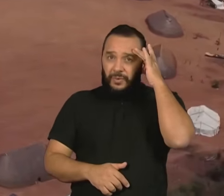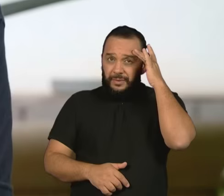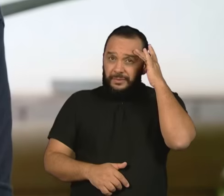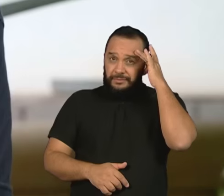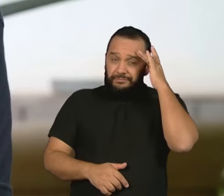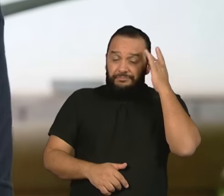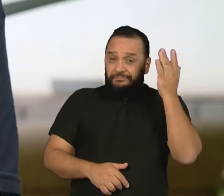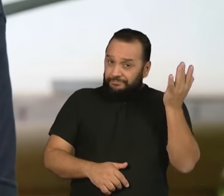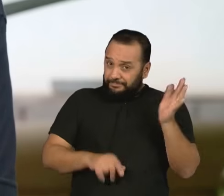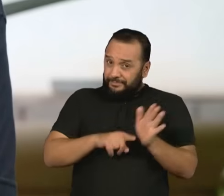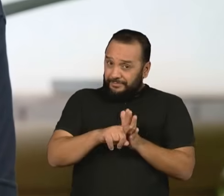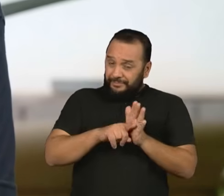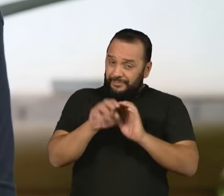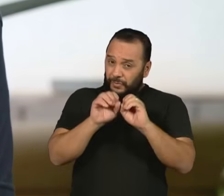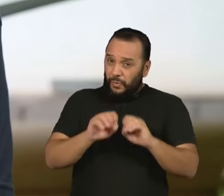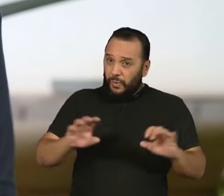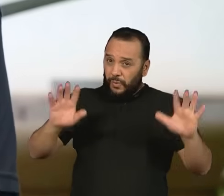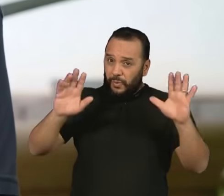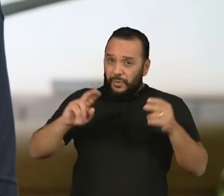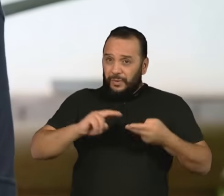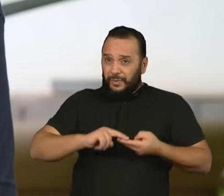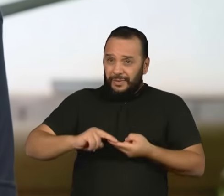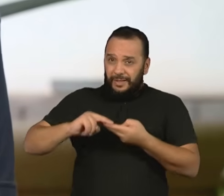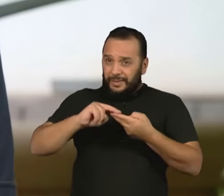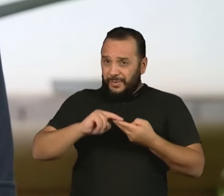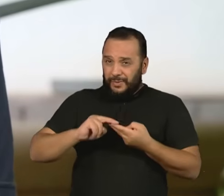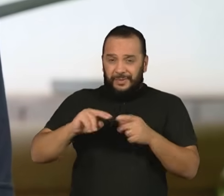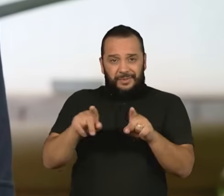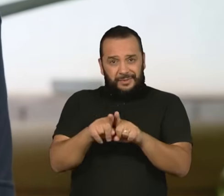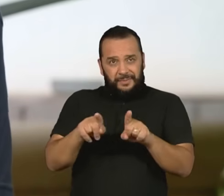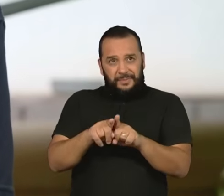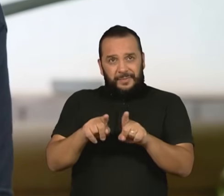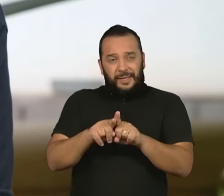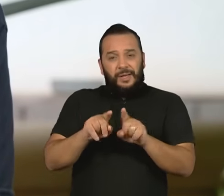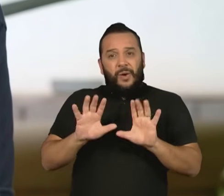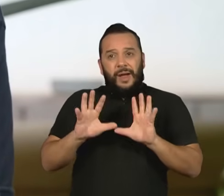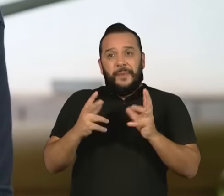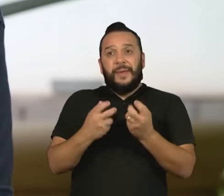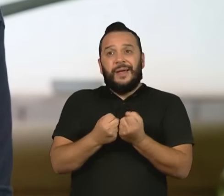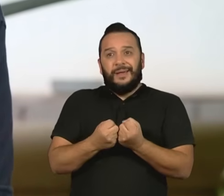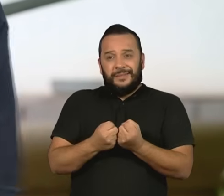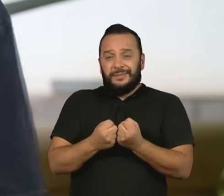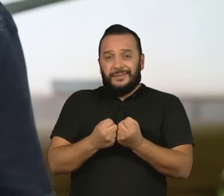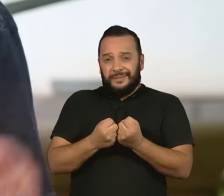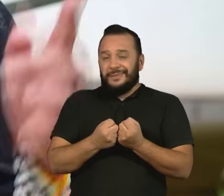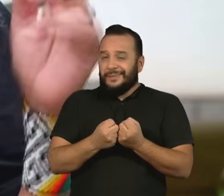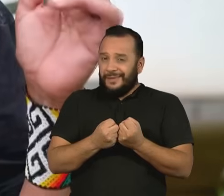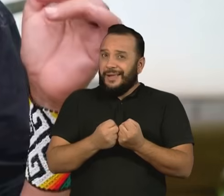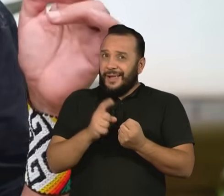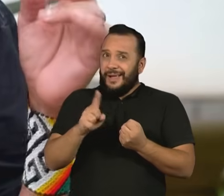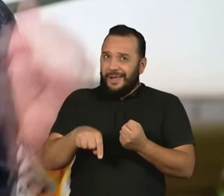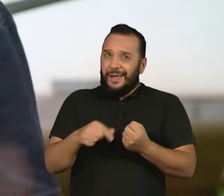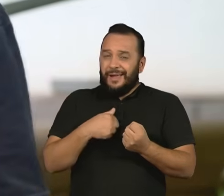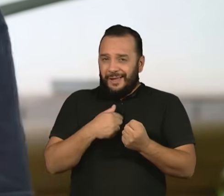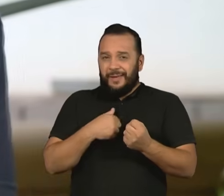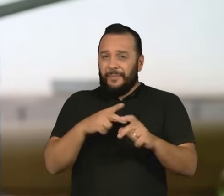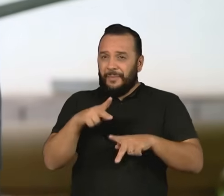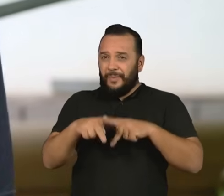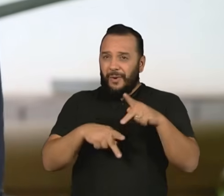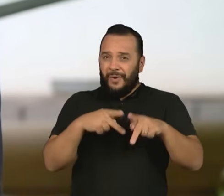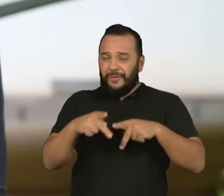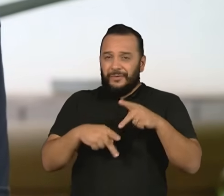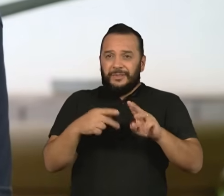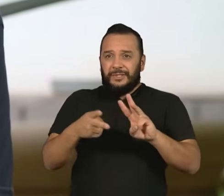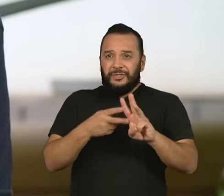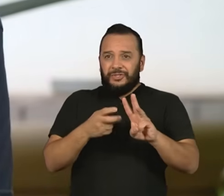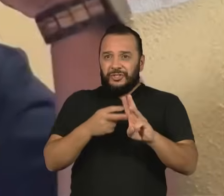pela ONU, pela Unesco, pela Organização Mundial da Saúde, reconhecido com essa chave de povos